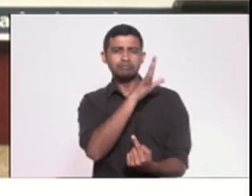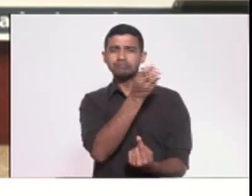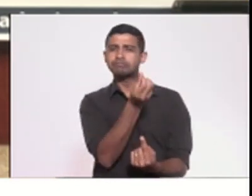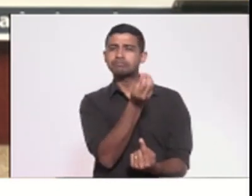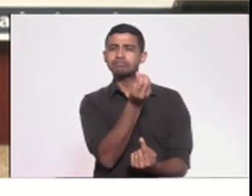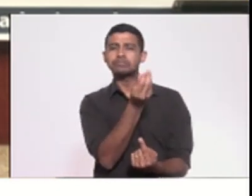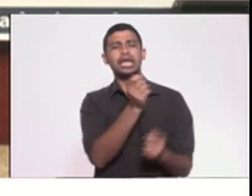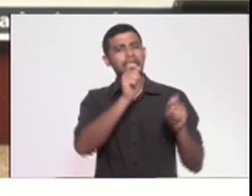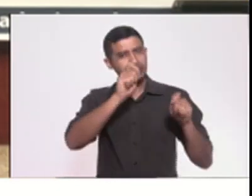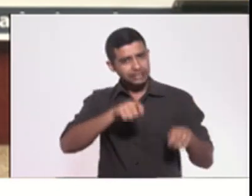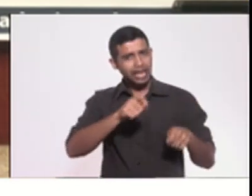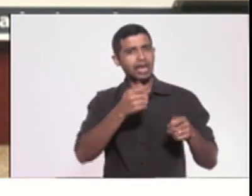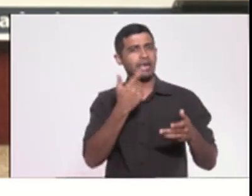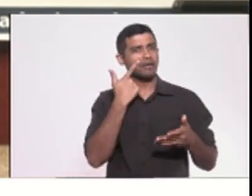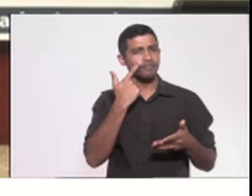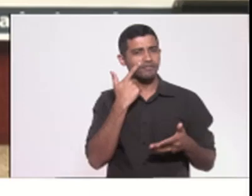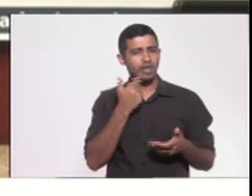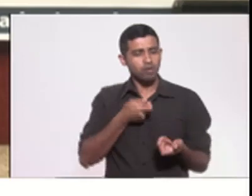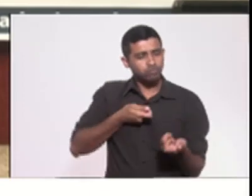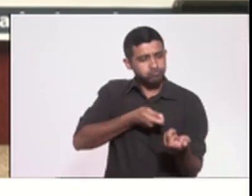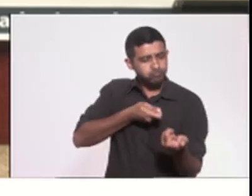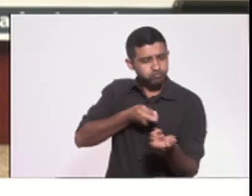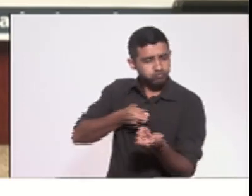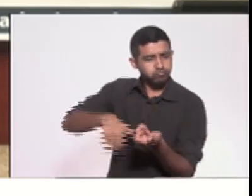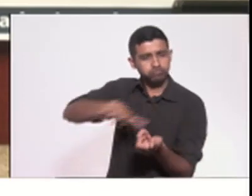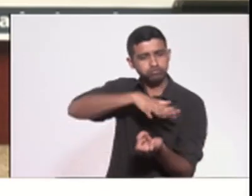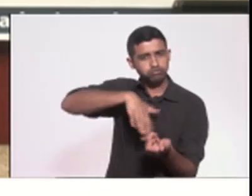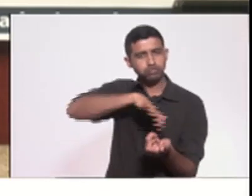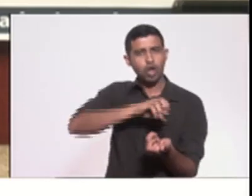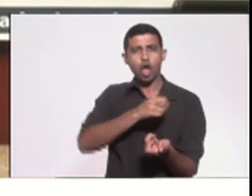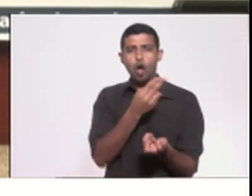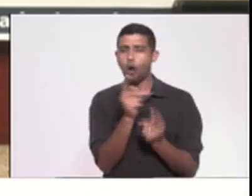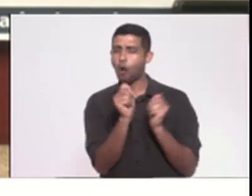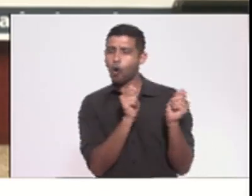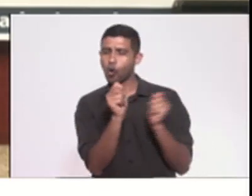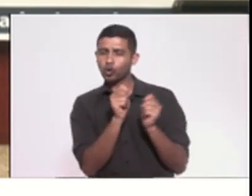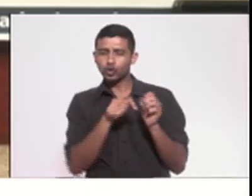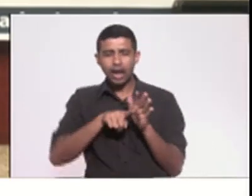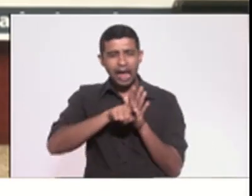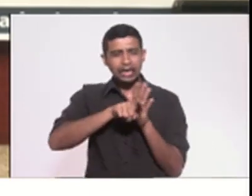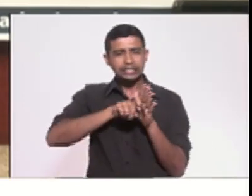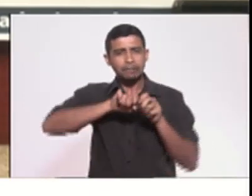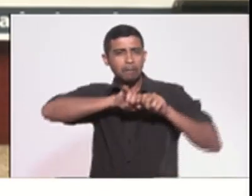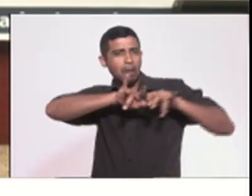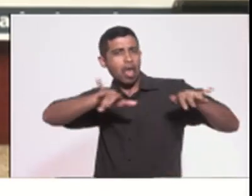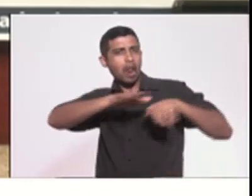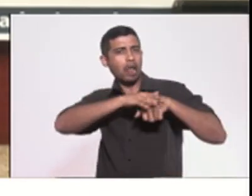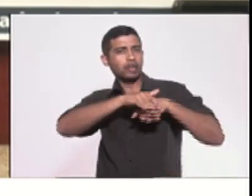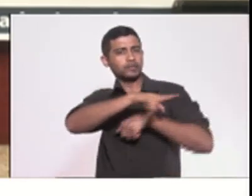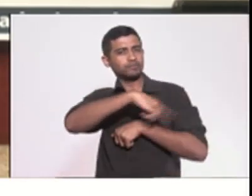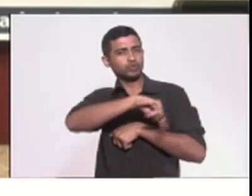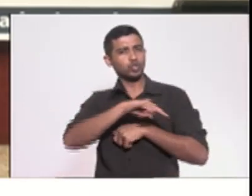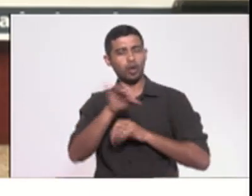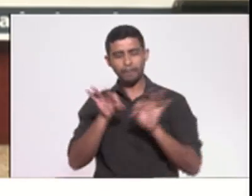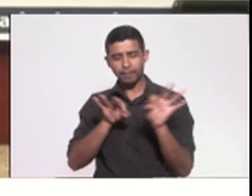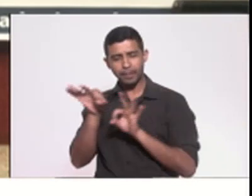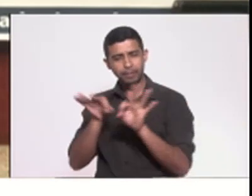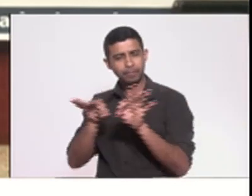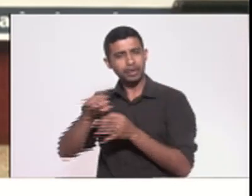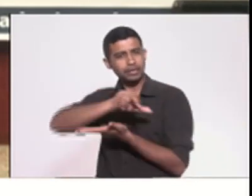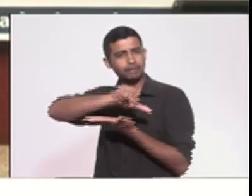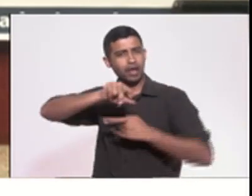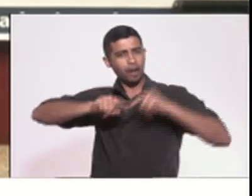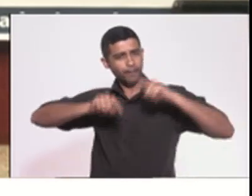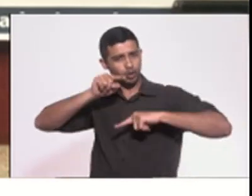tanto fertilizantes biológicos, digamos assim, ou para controle de pragas e doenças. Então, a gente desenvolve novos